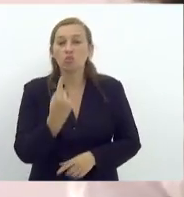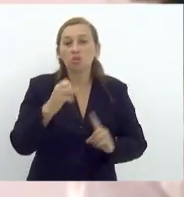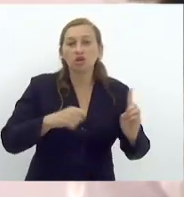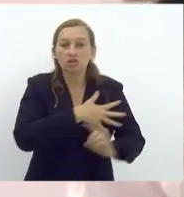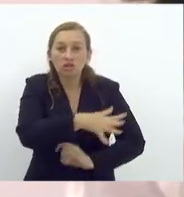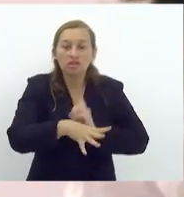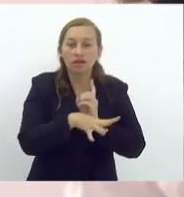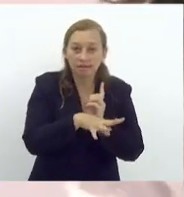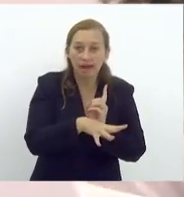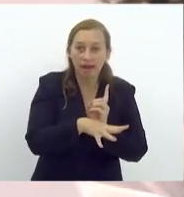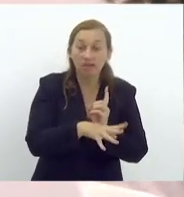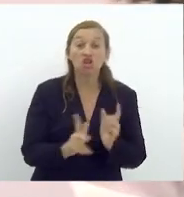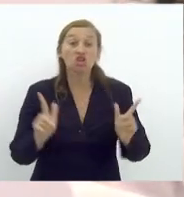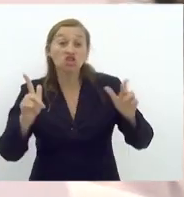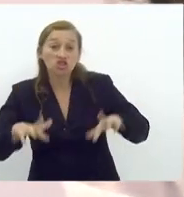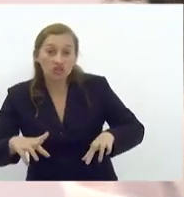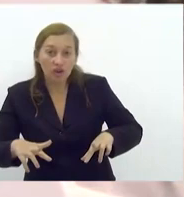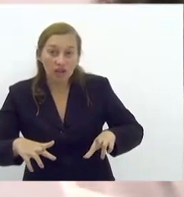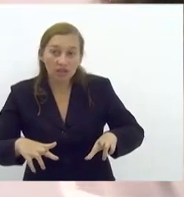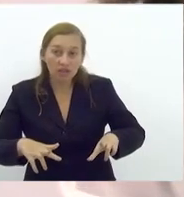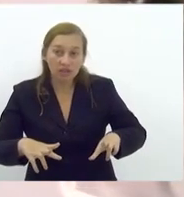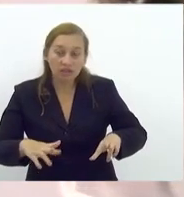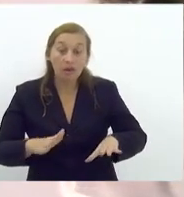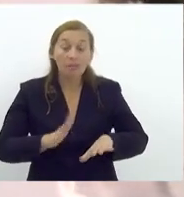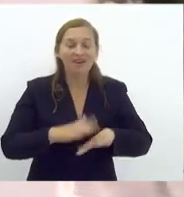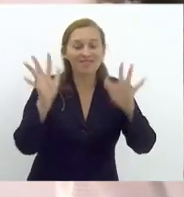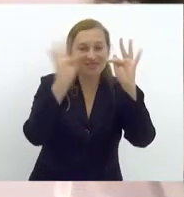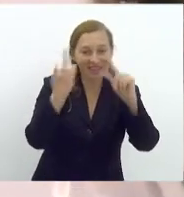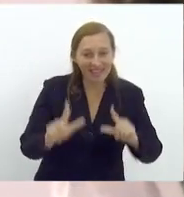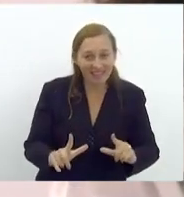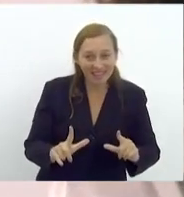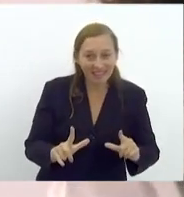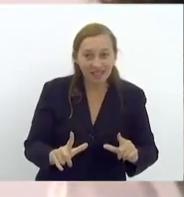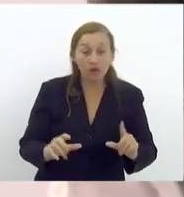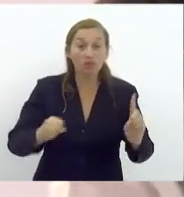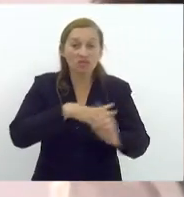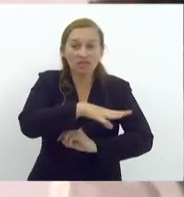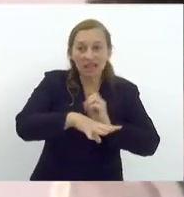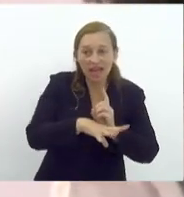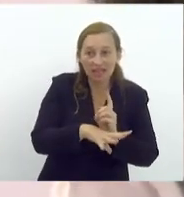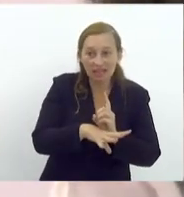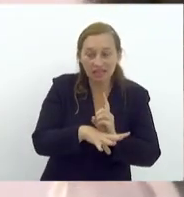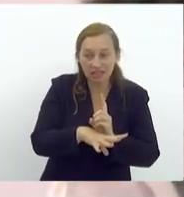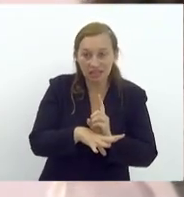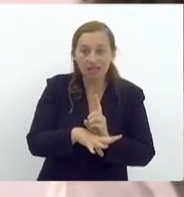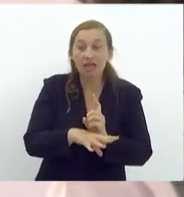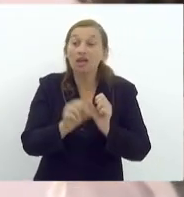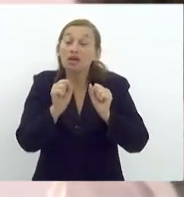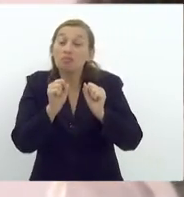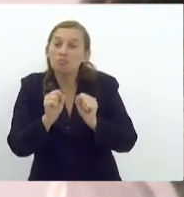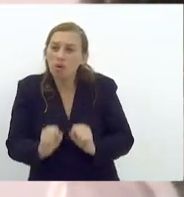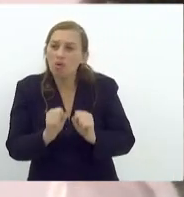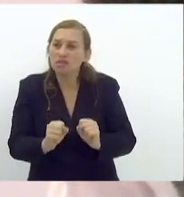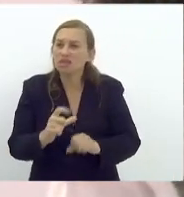que seja diferente mais feliz uma sociedade socialista uma sociedade onde a gente possa ter mais solidariedade